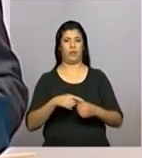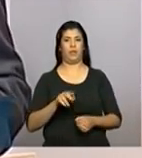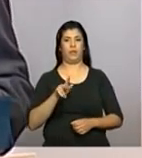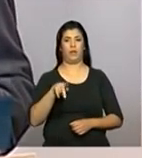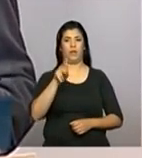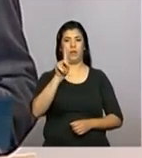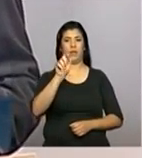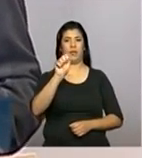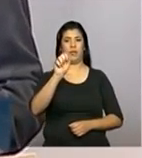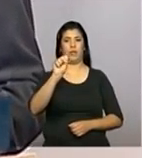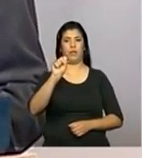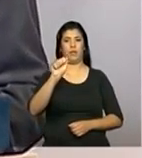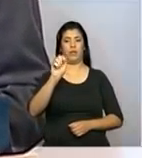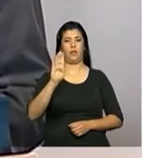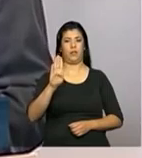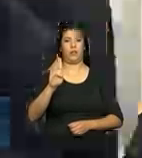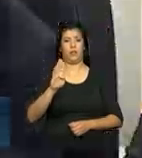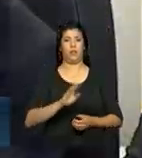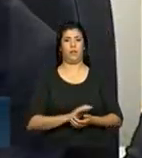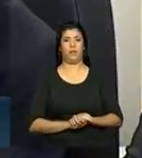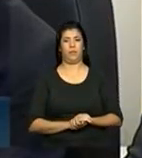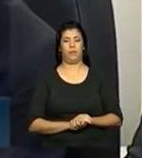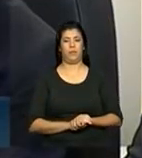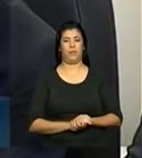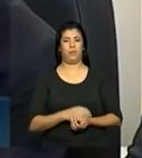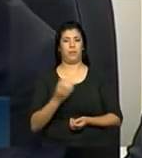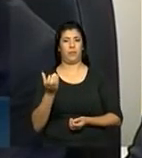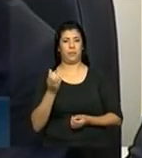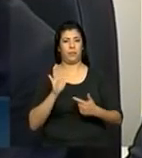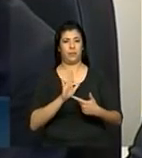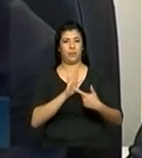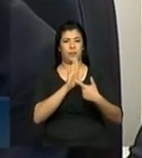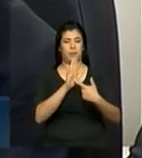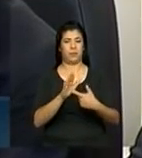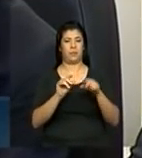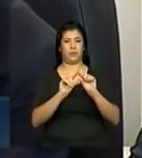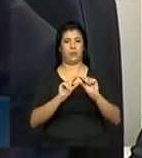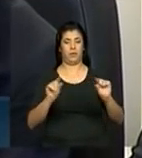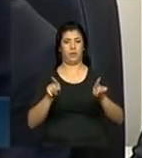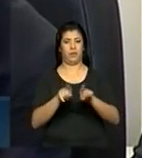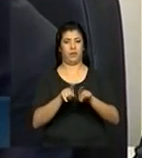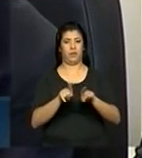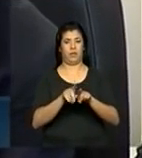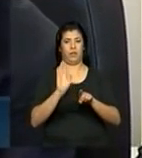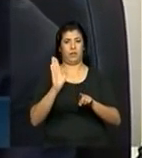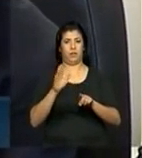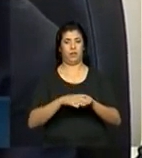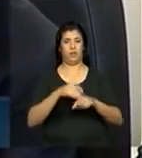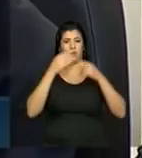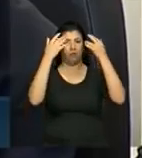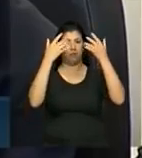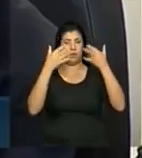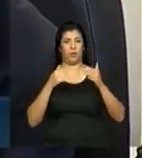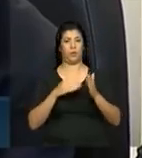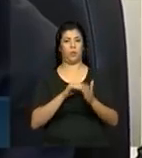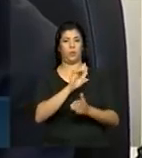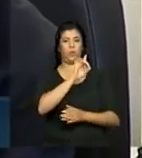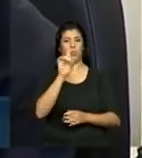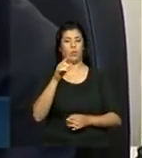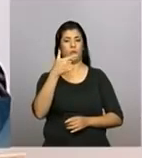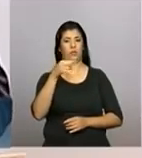Cassabe, e quero destacar aqui uma frase que o Cassabe falou comigo na, acho que foi no último dia